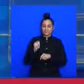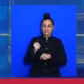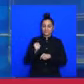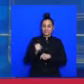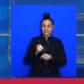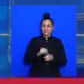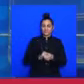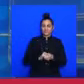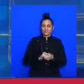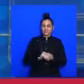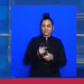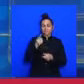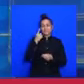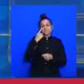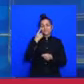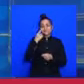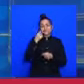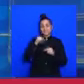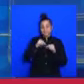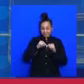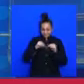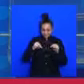18 horas